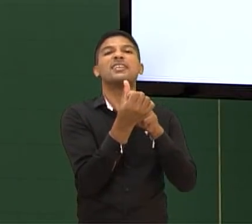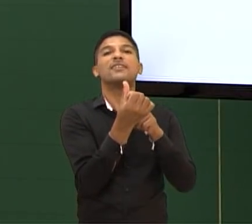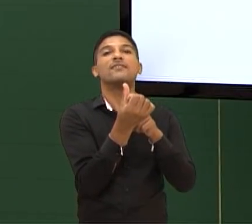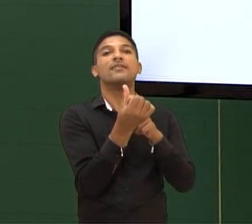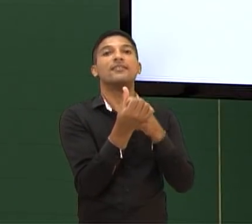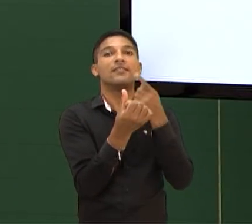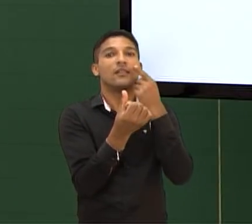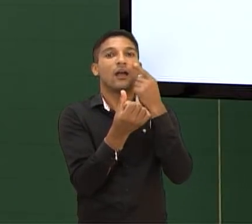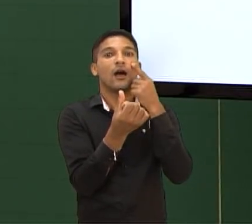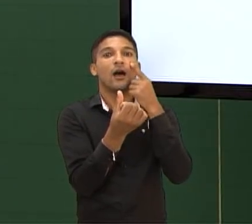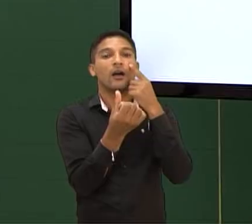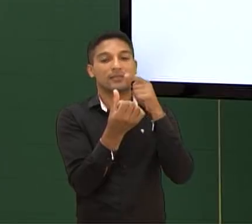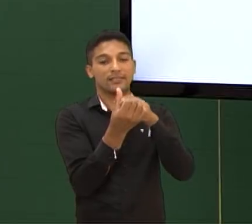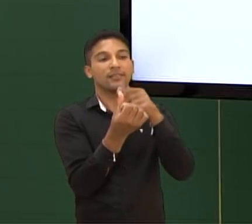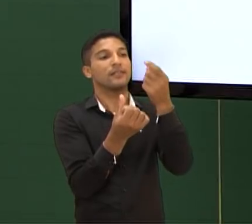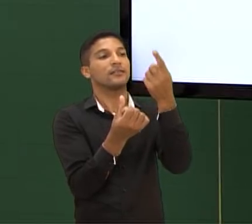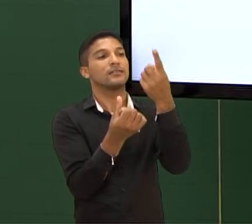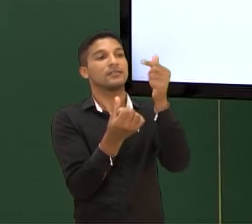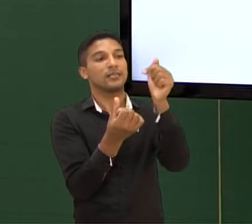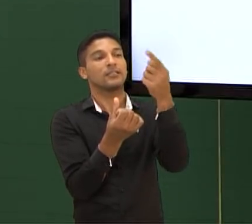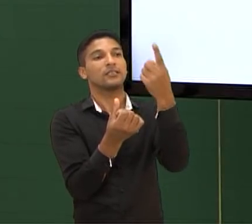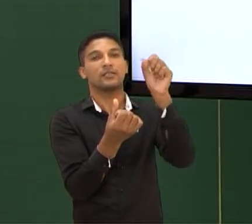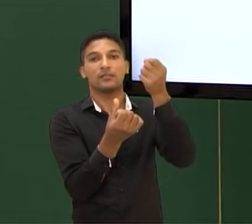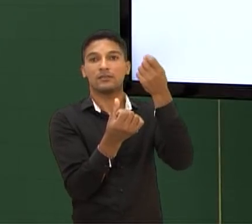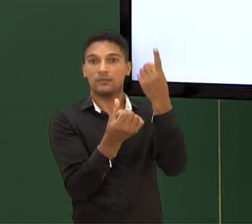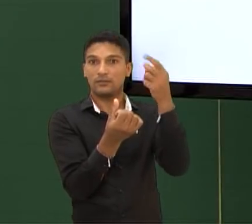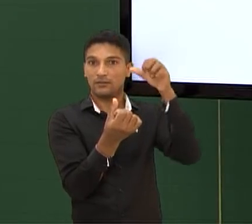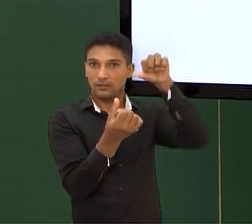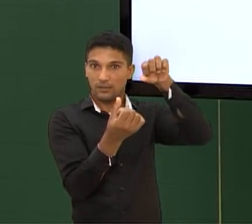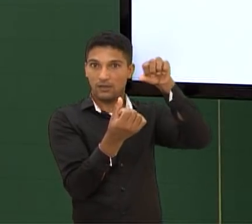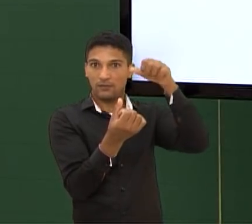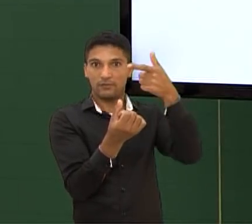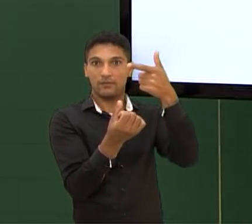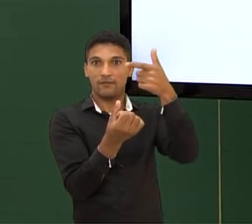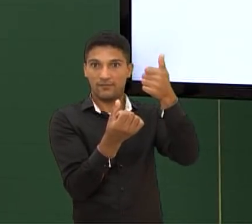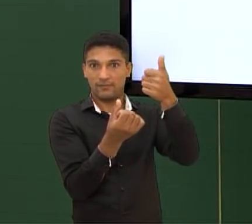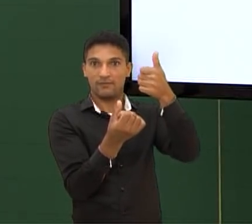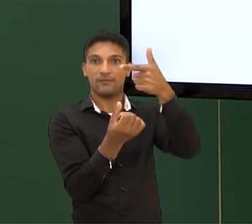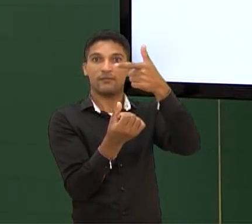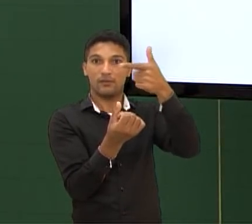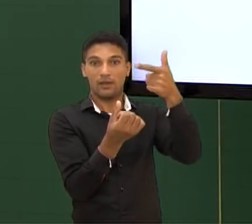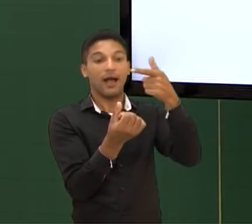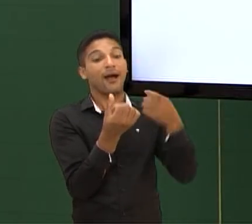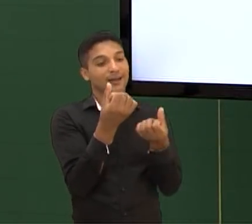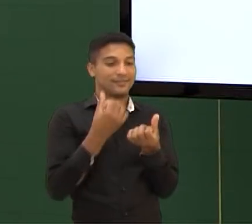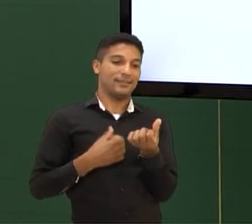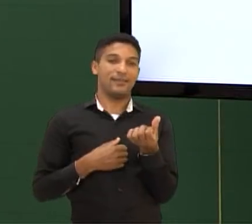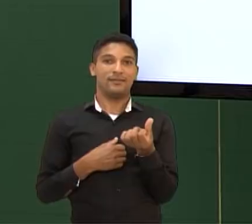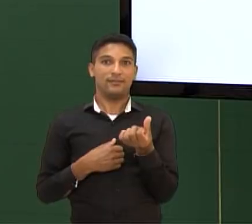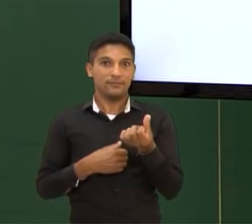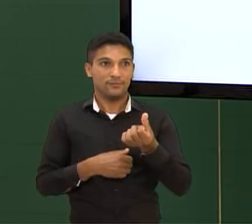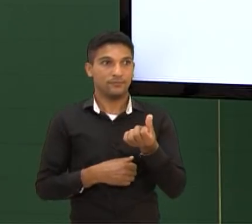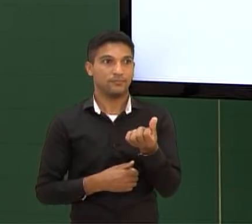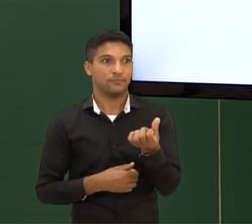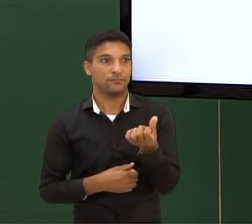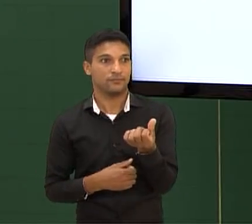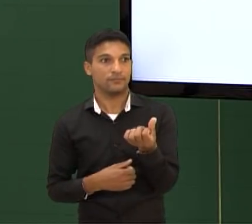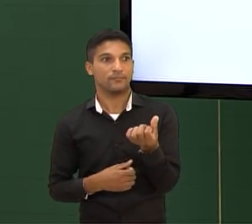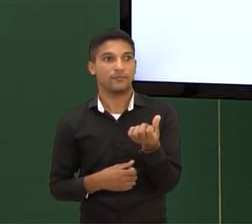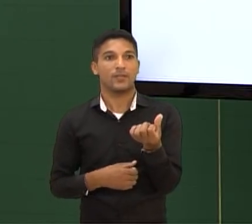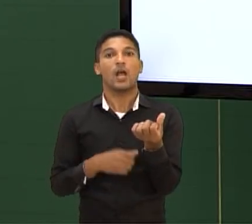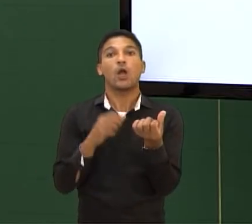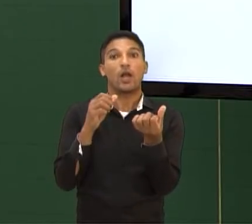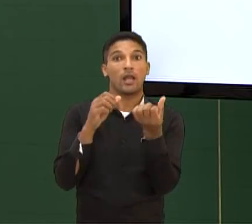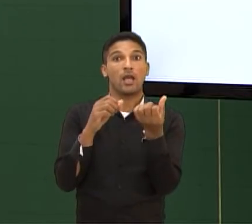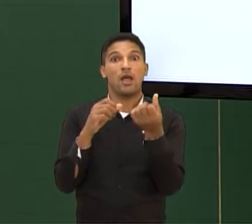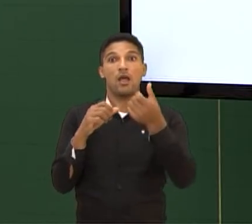19, 20, 21, 22. Eu vou ter o quê? 6. Vai sobrar 6. Tenho mais um número para abaixar, que é